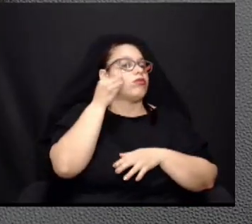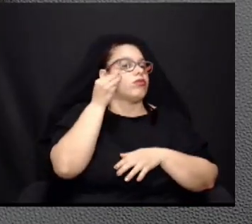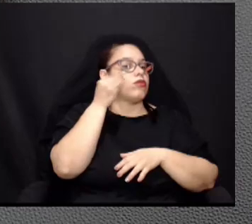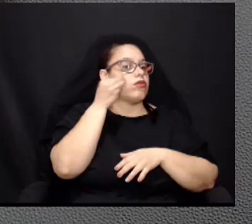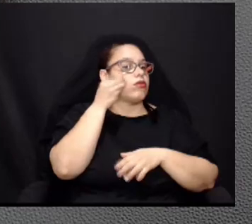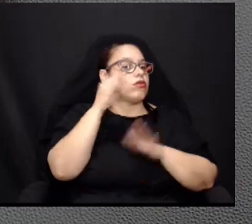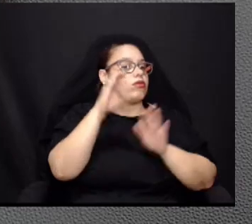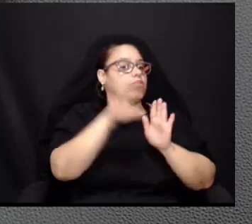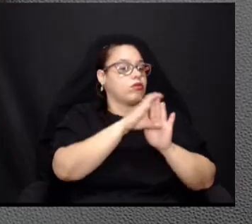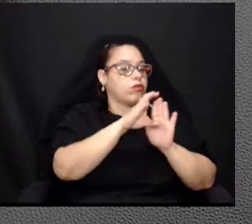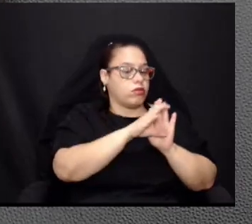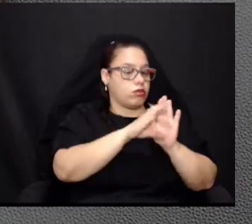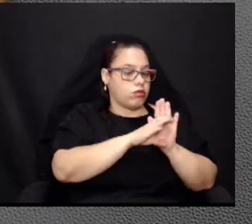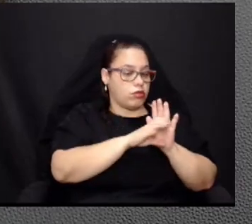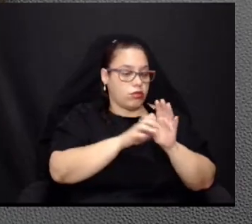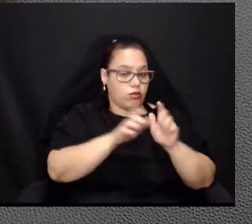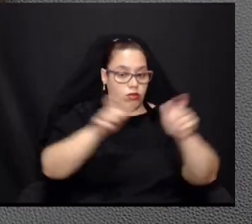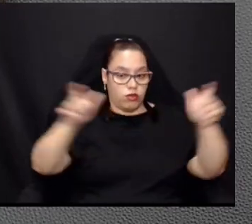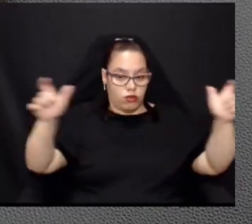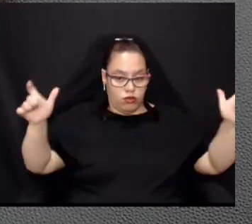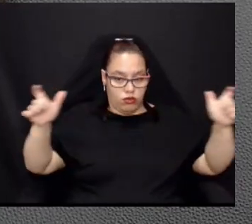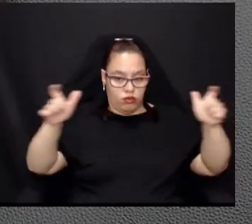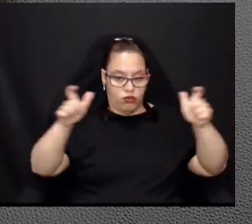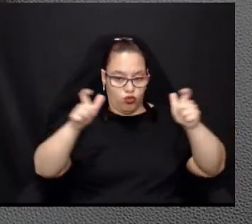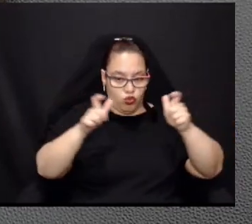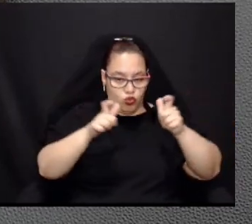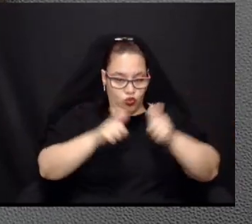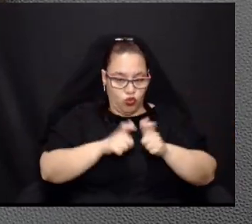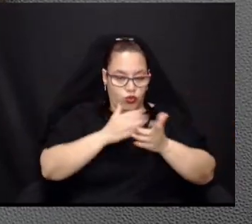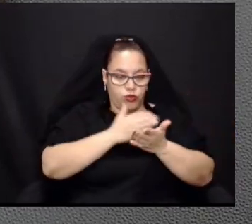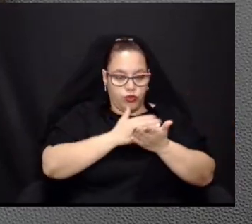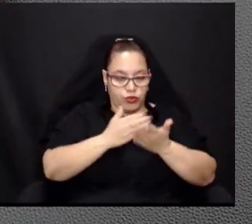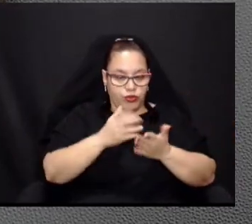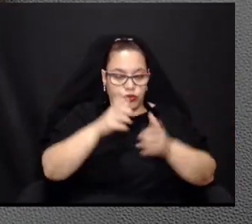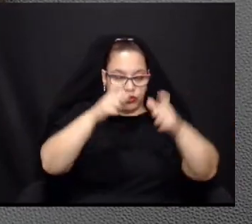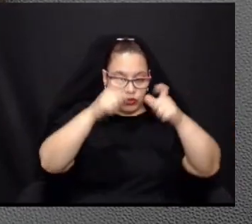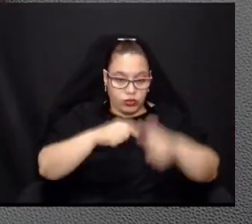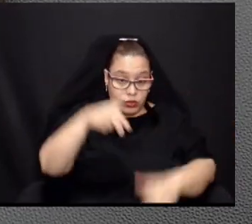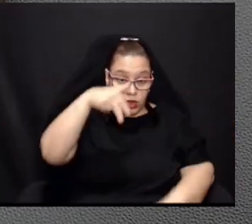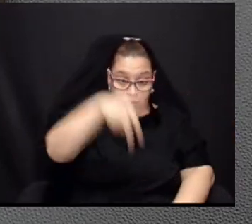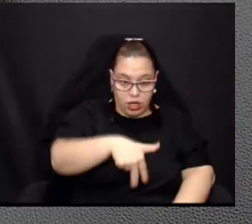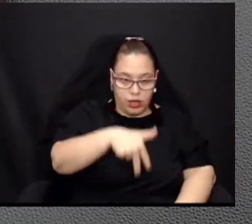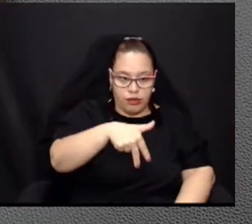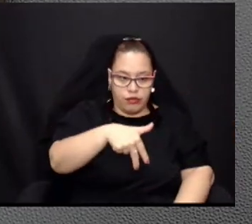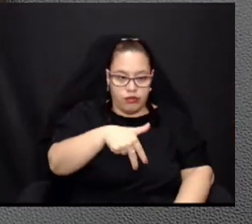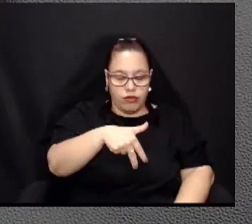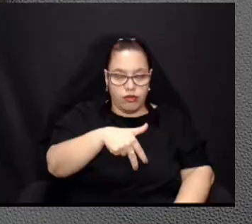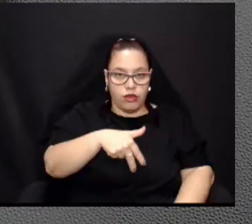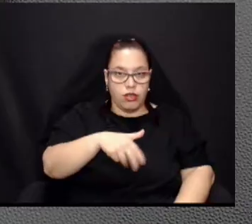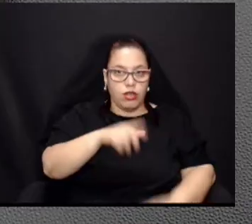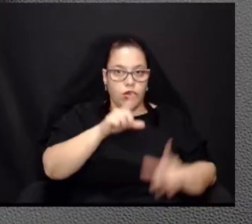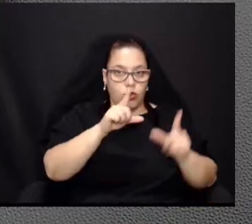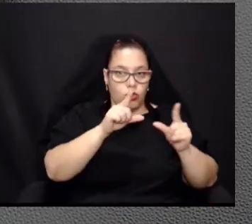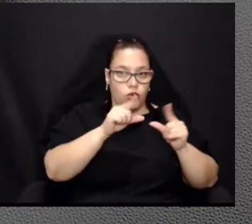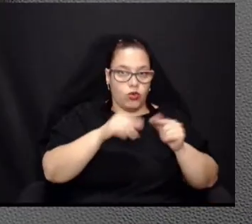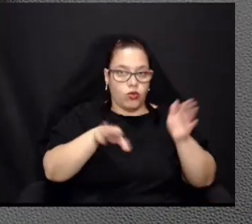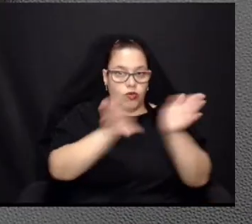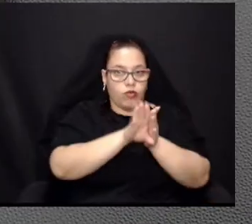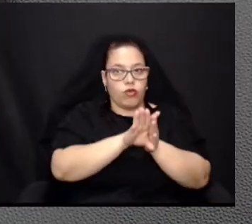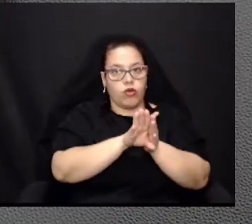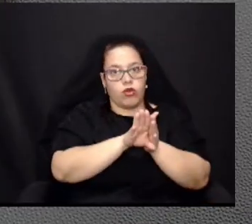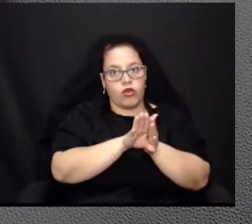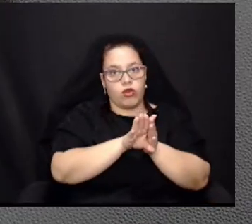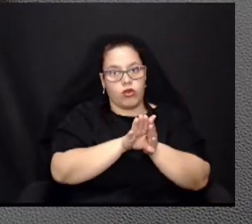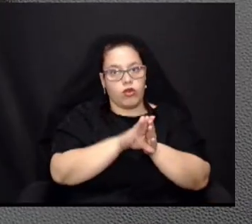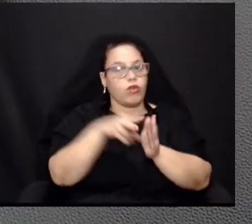do macro para o micro, né? A gente começa situando eles e aí a gente vai entrando no pormenor até chegar exatamente no que o vereador